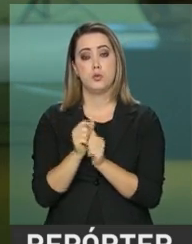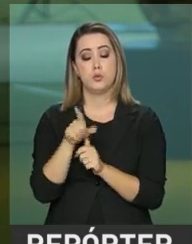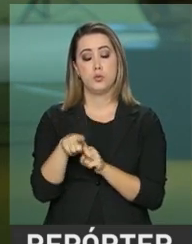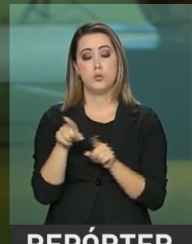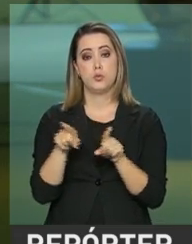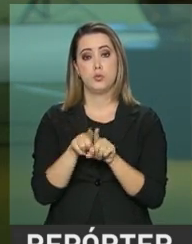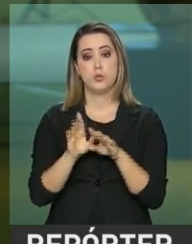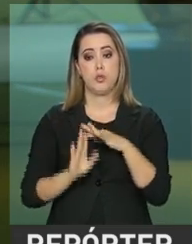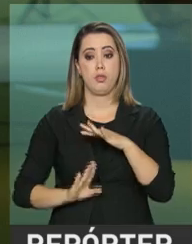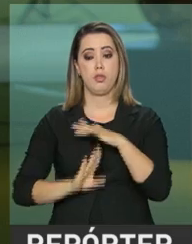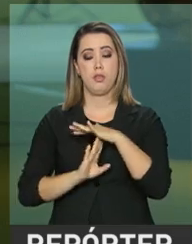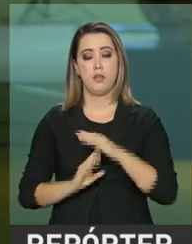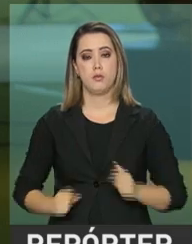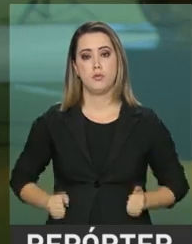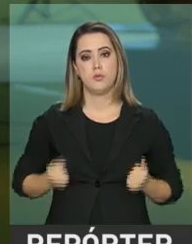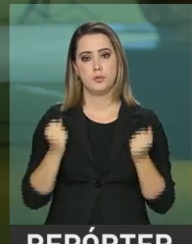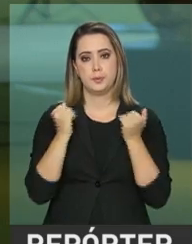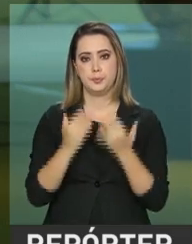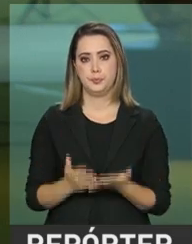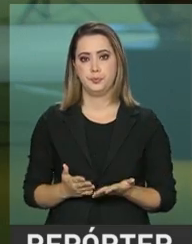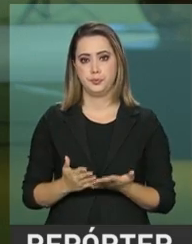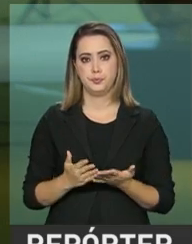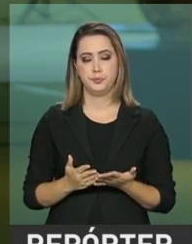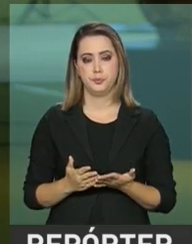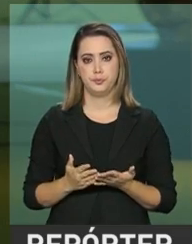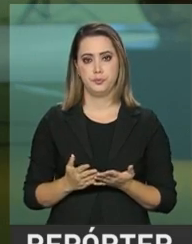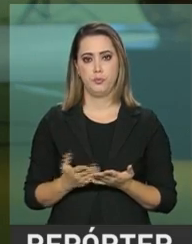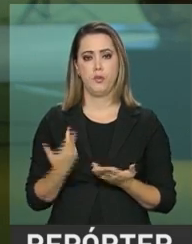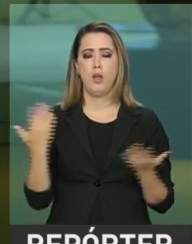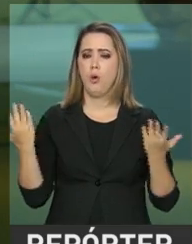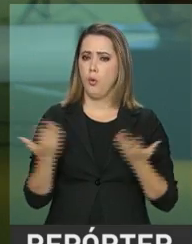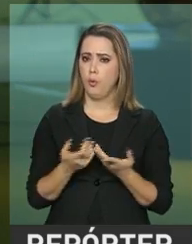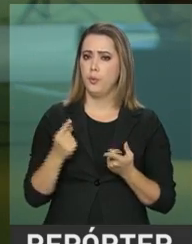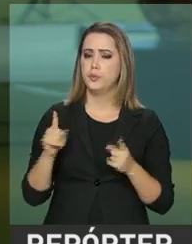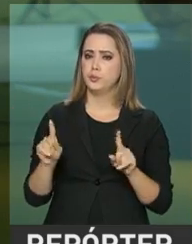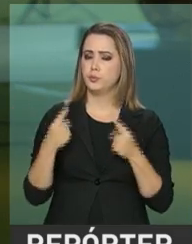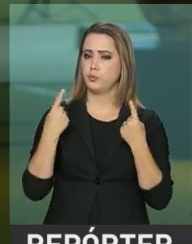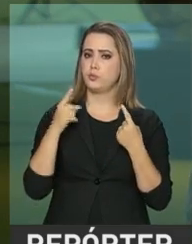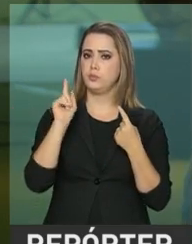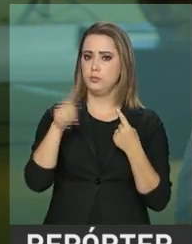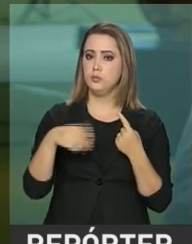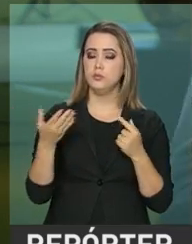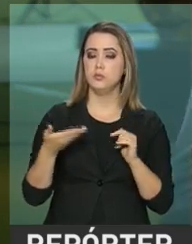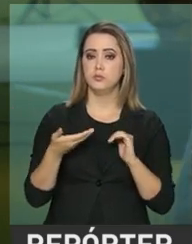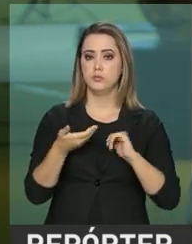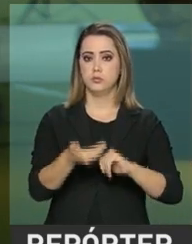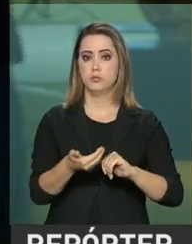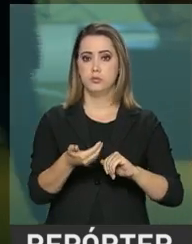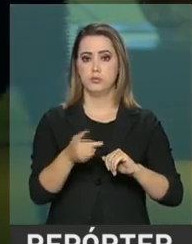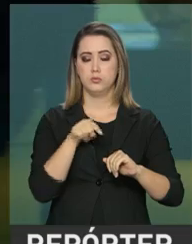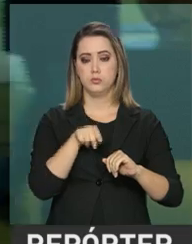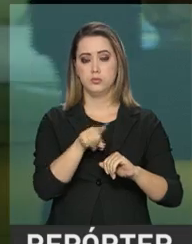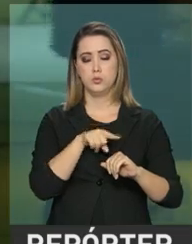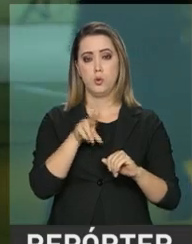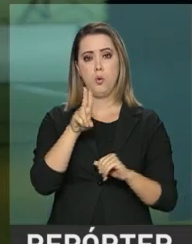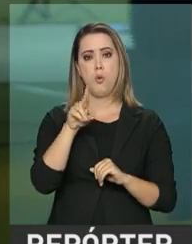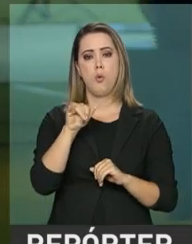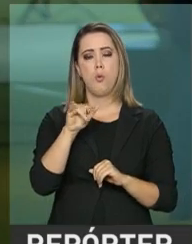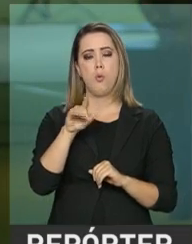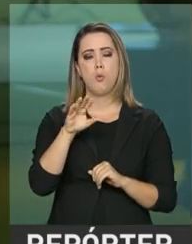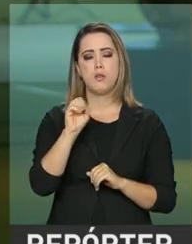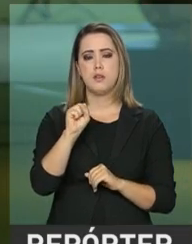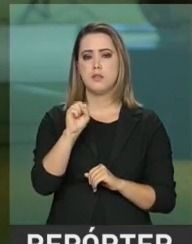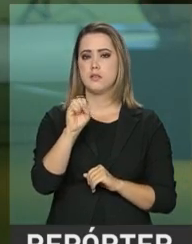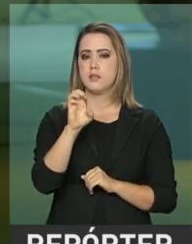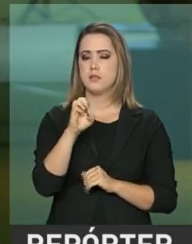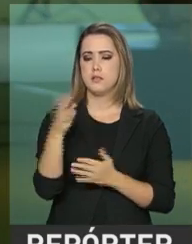de teto para os gastos públicos. O desafio aqui no plenário da Câmara dos Deputados, o plenário Ulisses Guimarães,